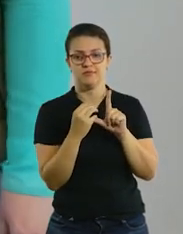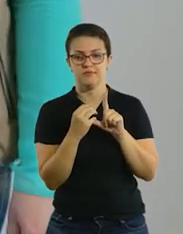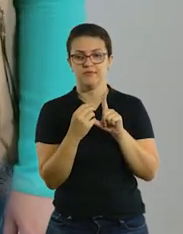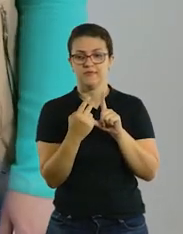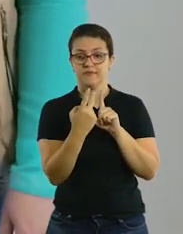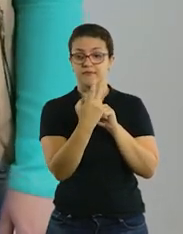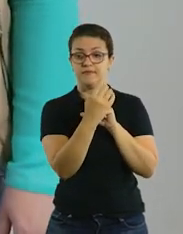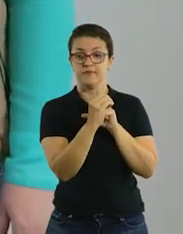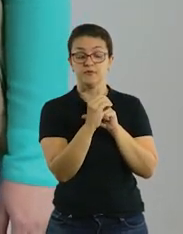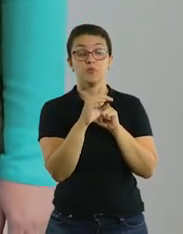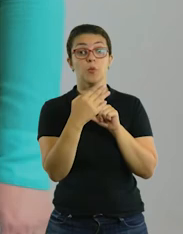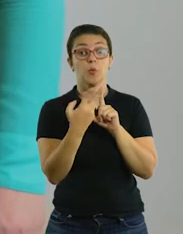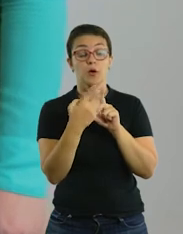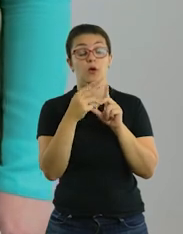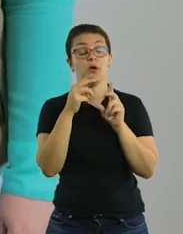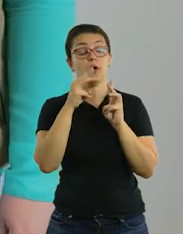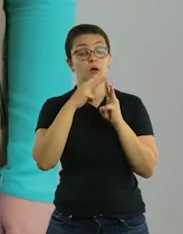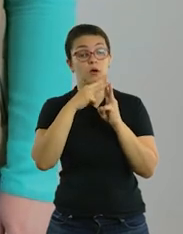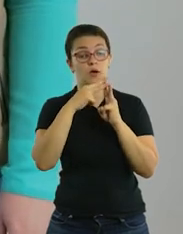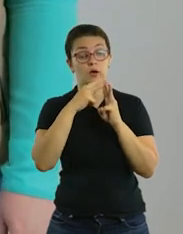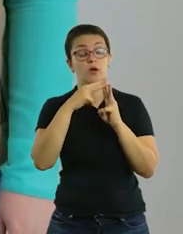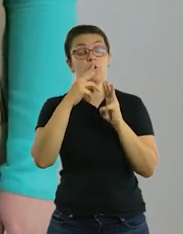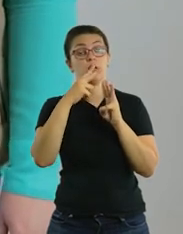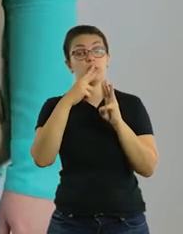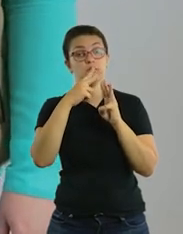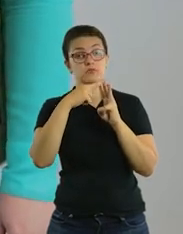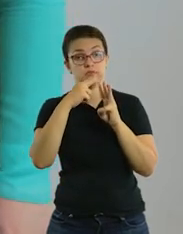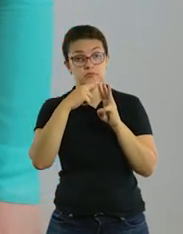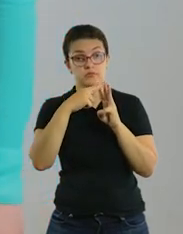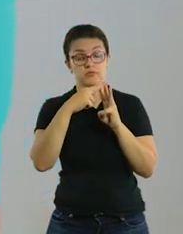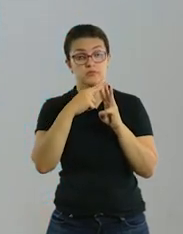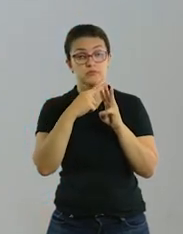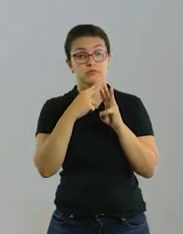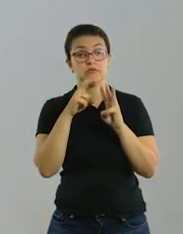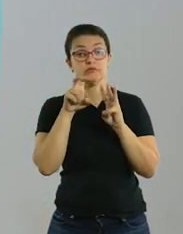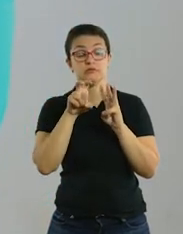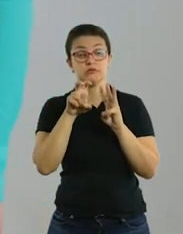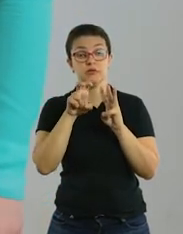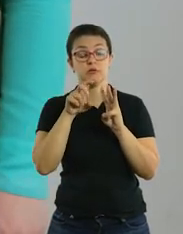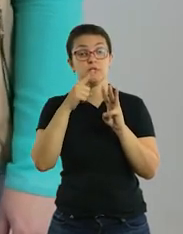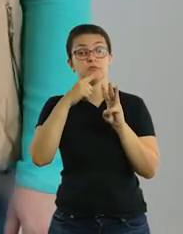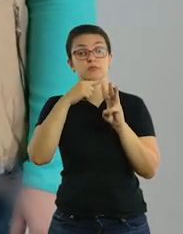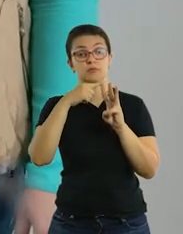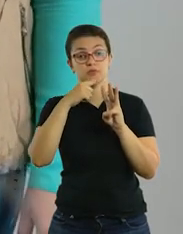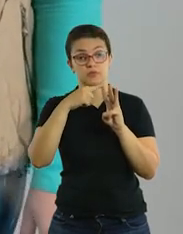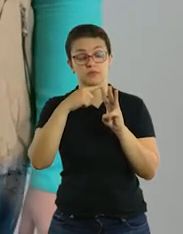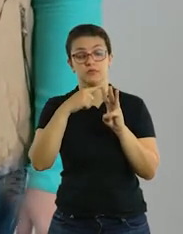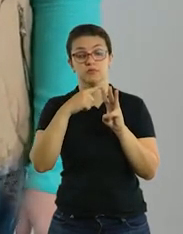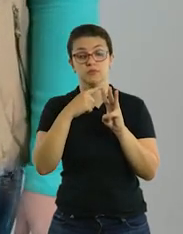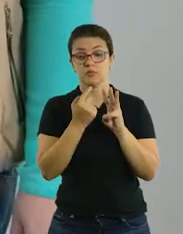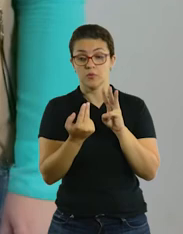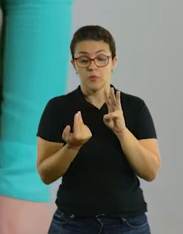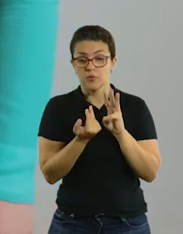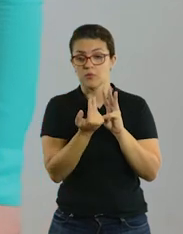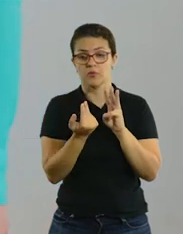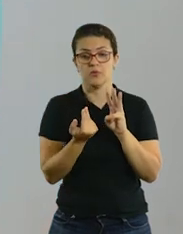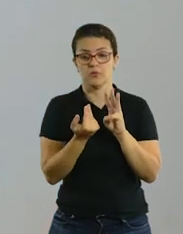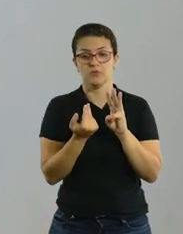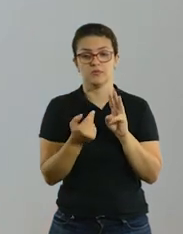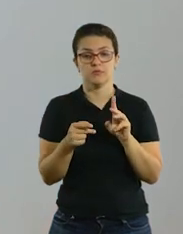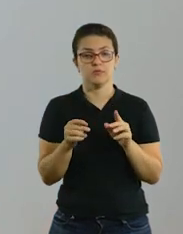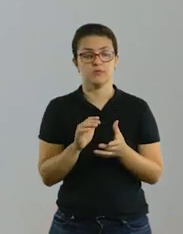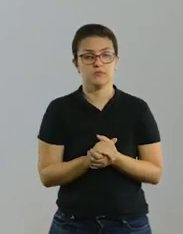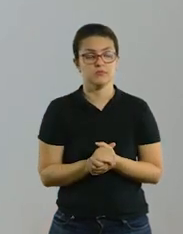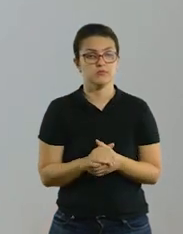20, 20 dentro do quadro numérico é dezena. E 5, unidade. A mesma